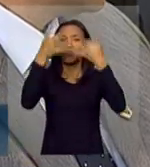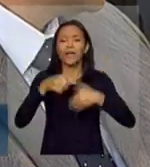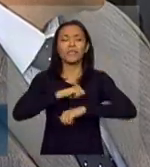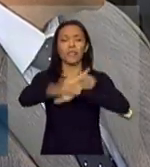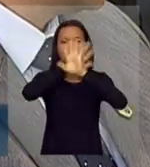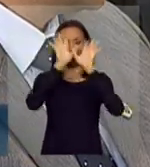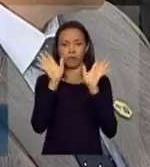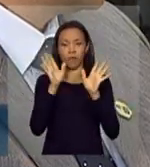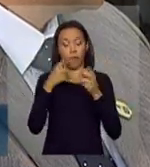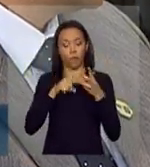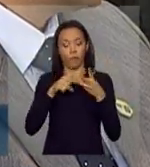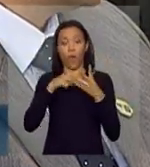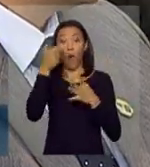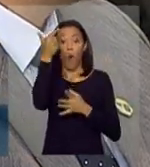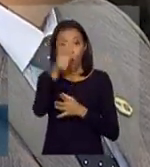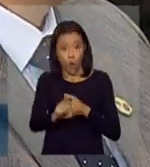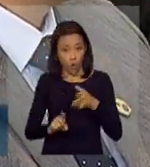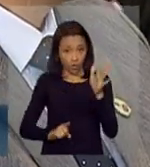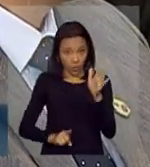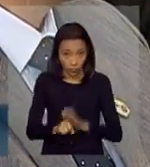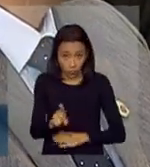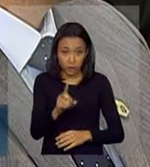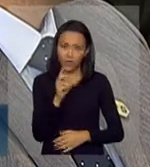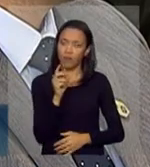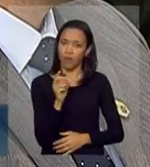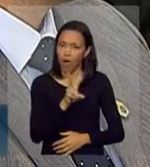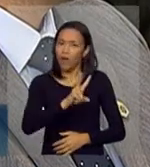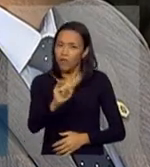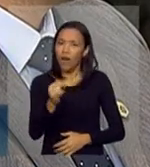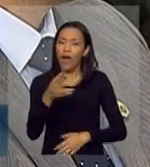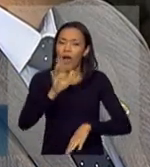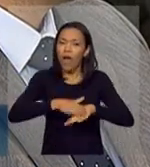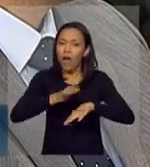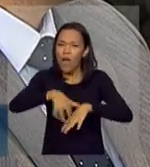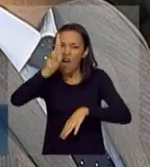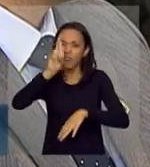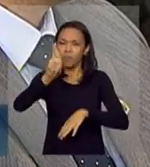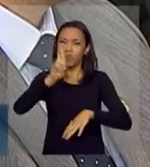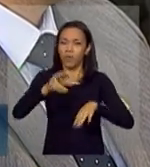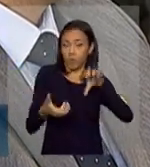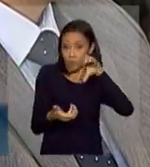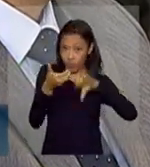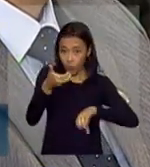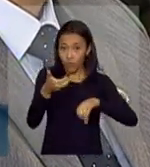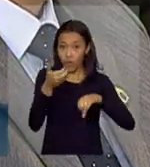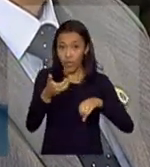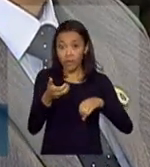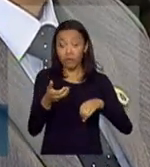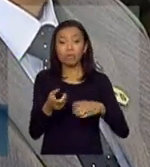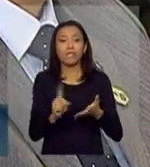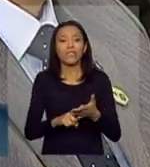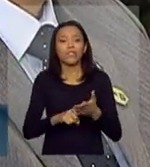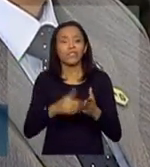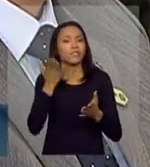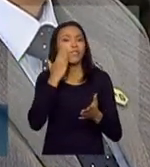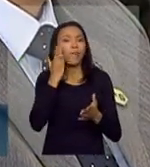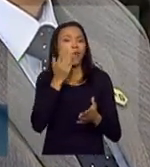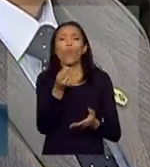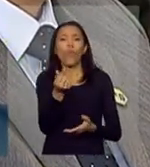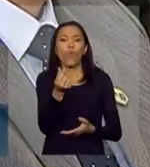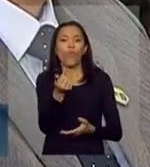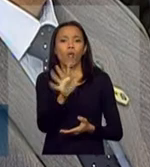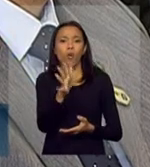questão é saber se vai caber ao Congresso definir as alíquotas de cada minério de